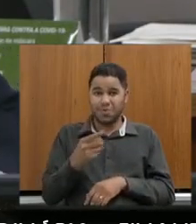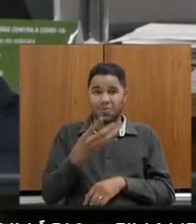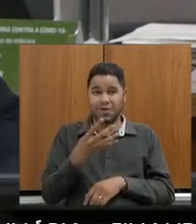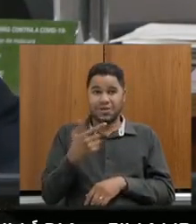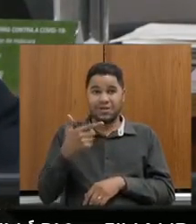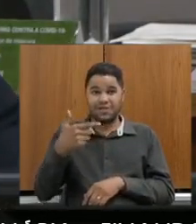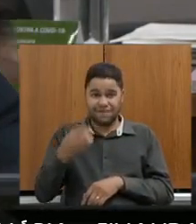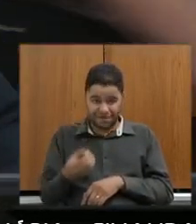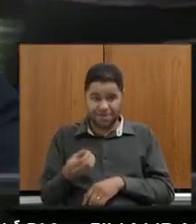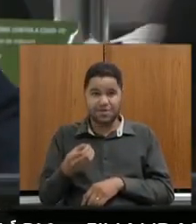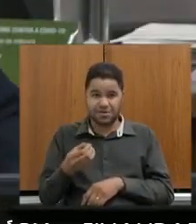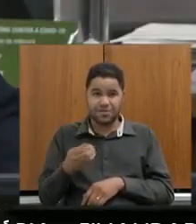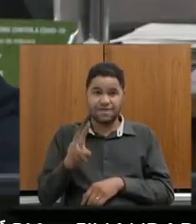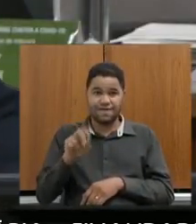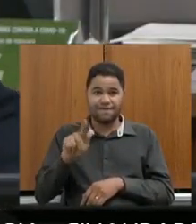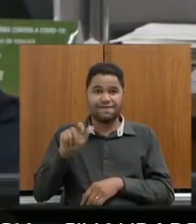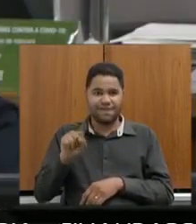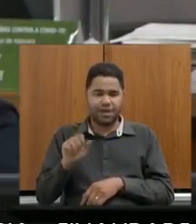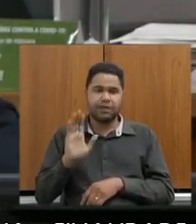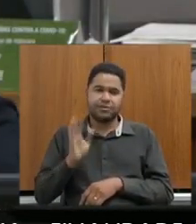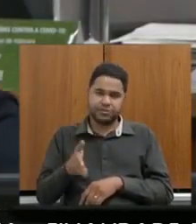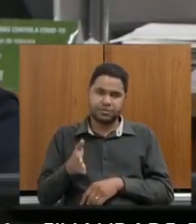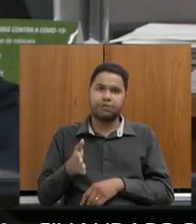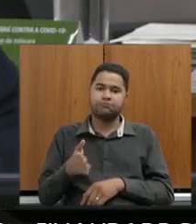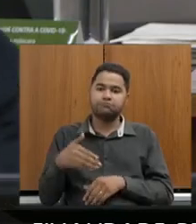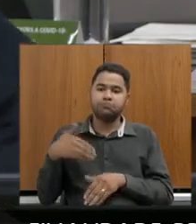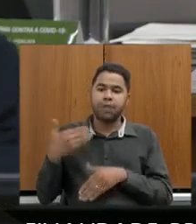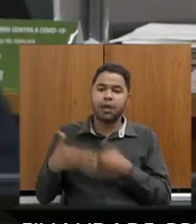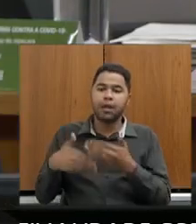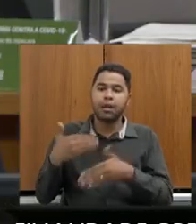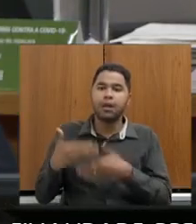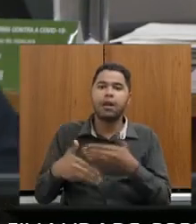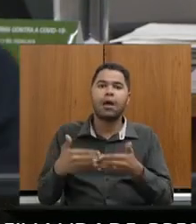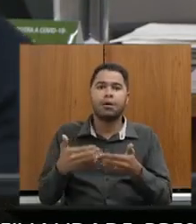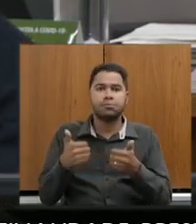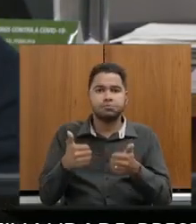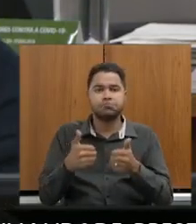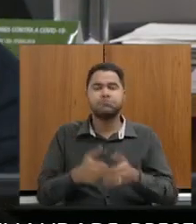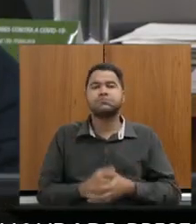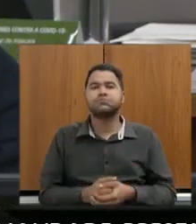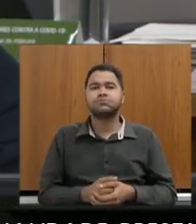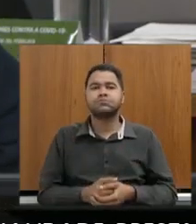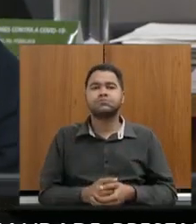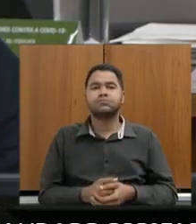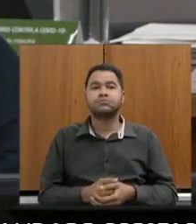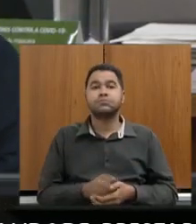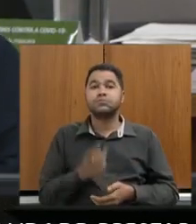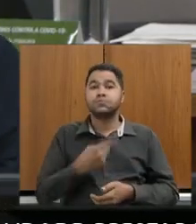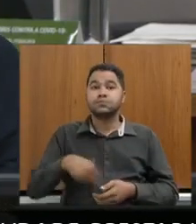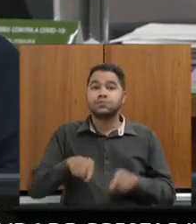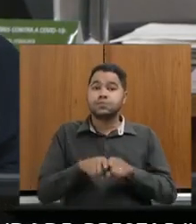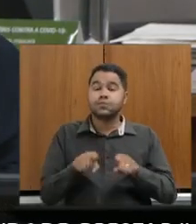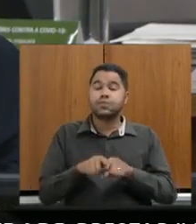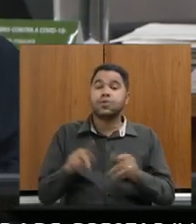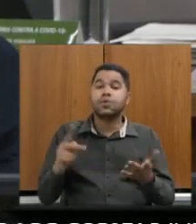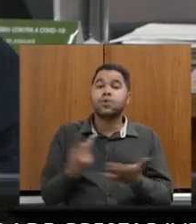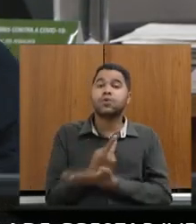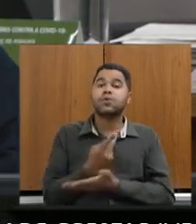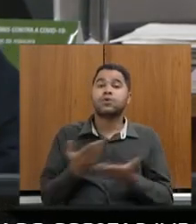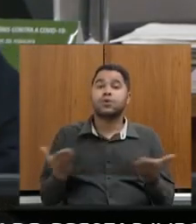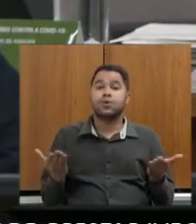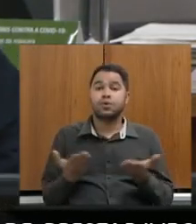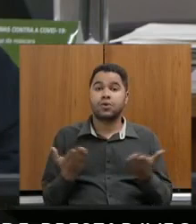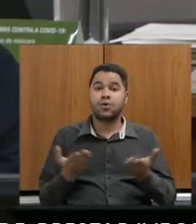concurso para polícia penal já bem avançado estágio bem avançado nós o que vai acontecer agora